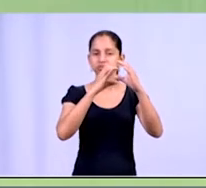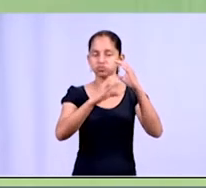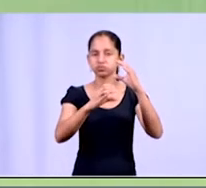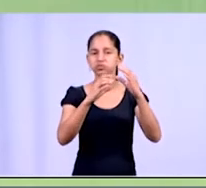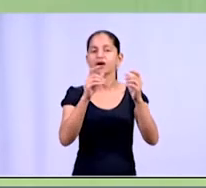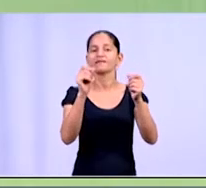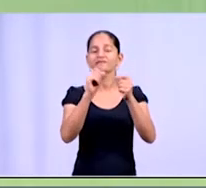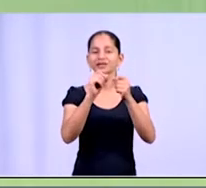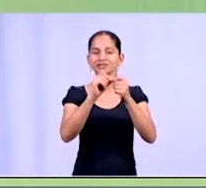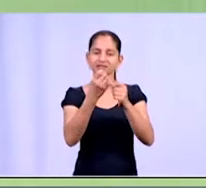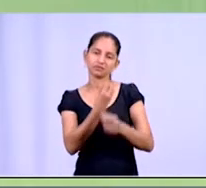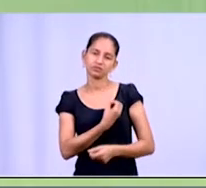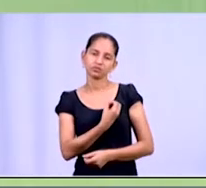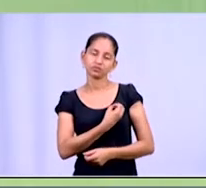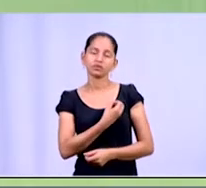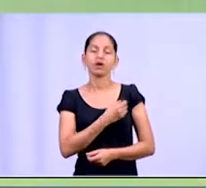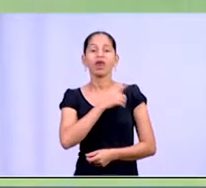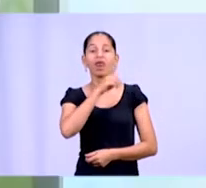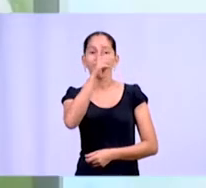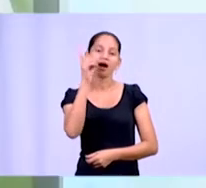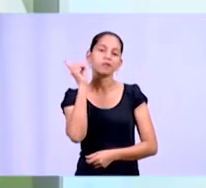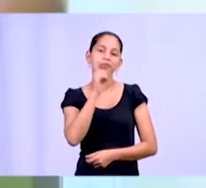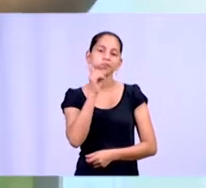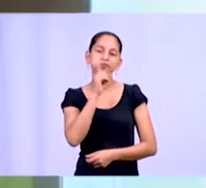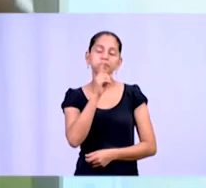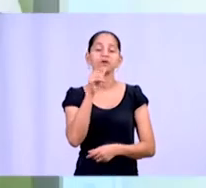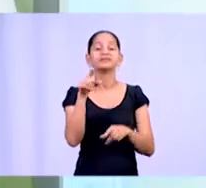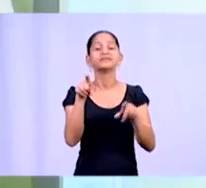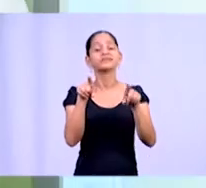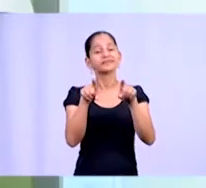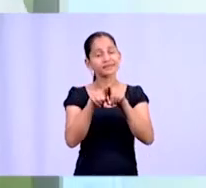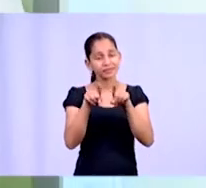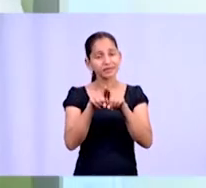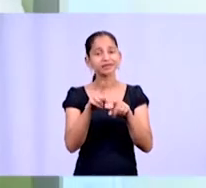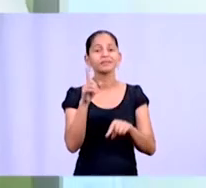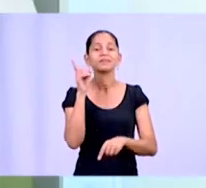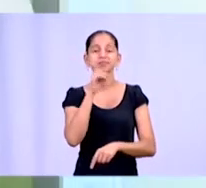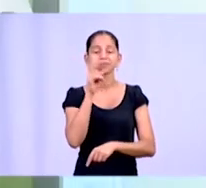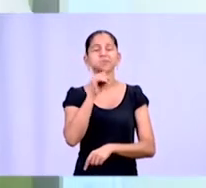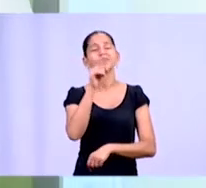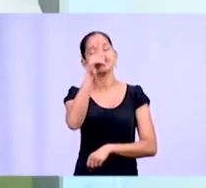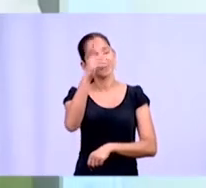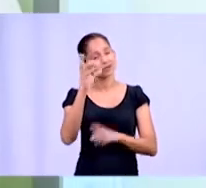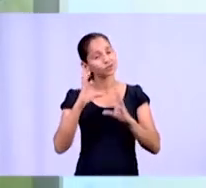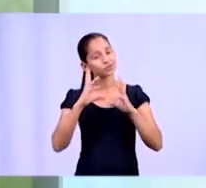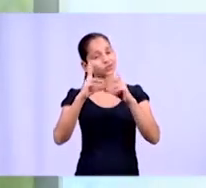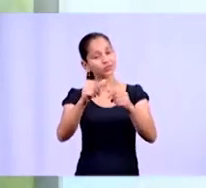folha de pagamento do governo do Estado americano ou o censo do governo do Estado americano, né?